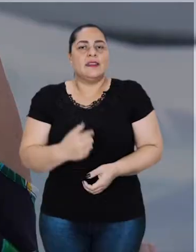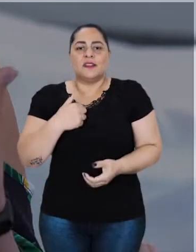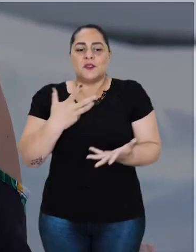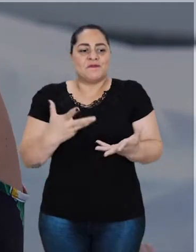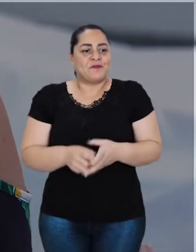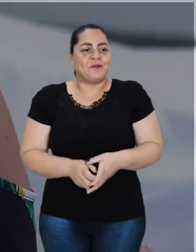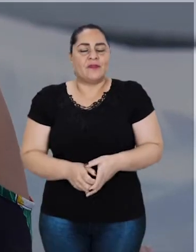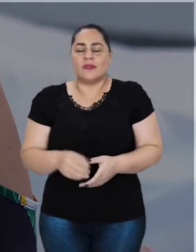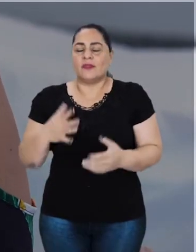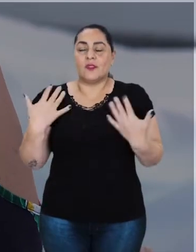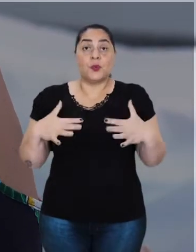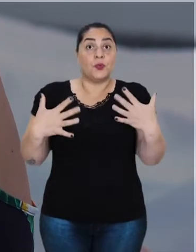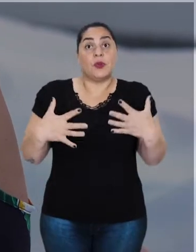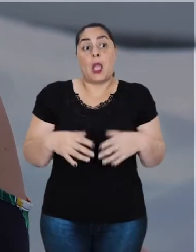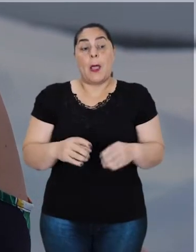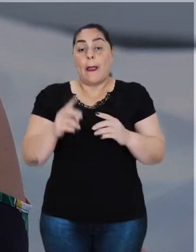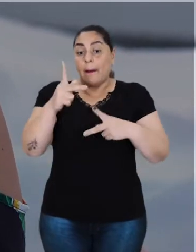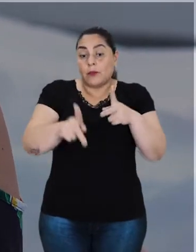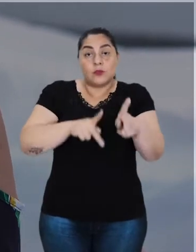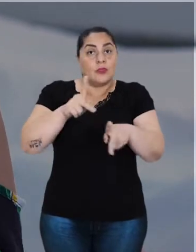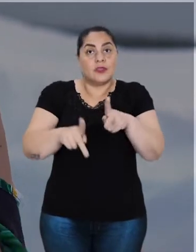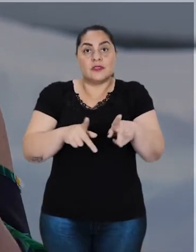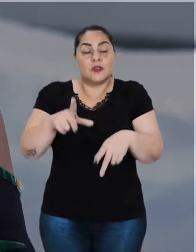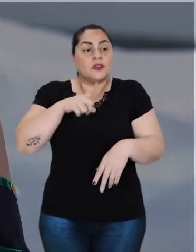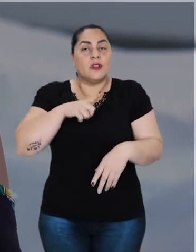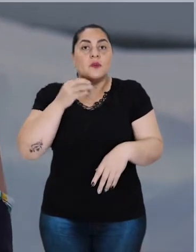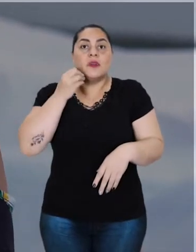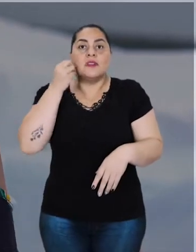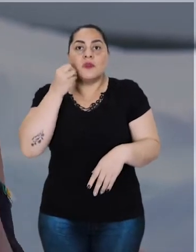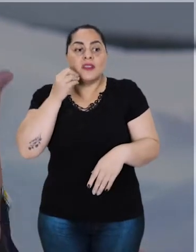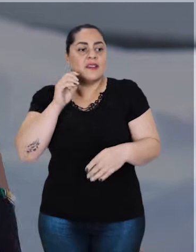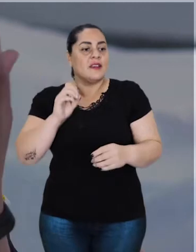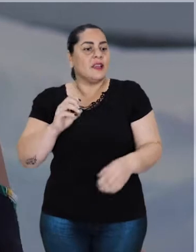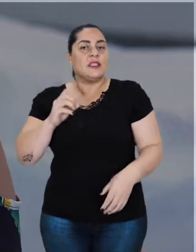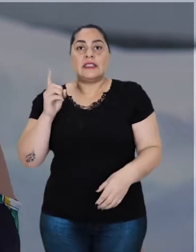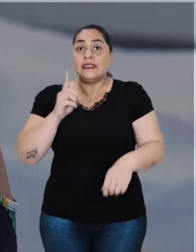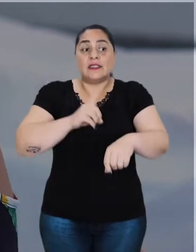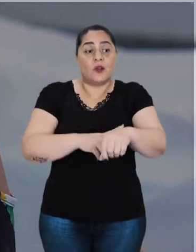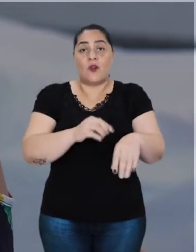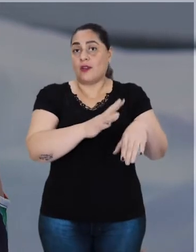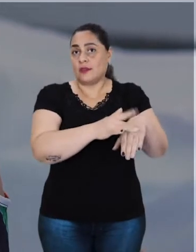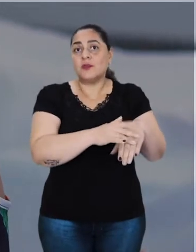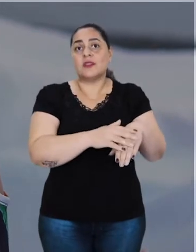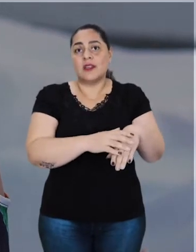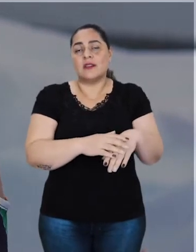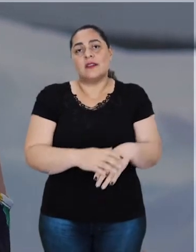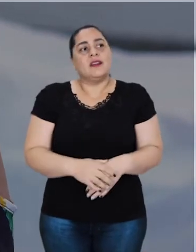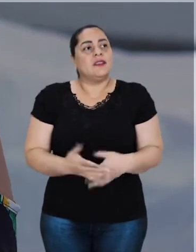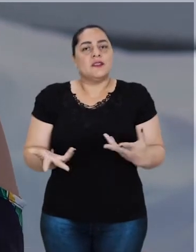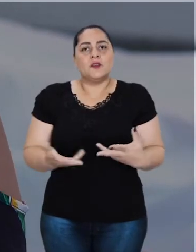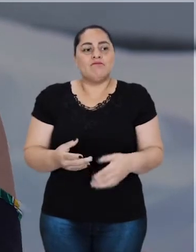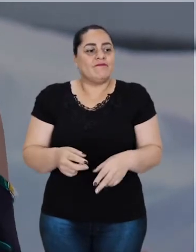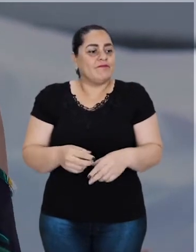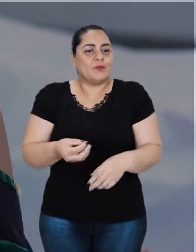É um grande achado, né, para a população e uma experiência que eles têm em contato direto com os pacientes e as